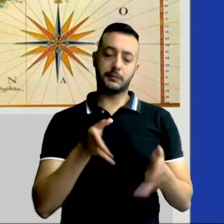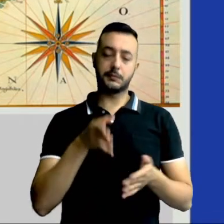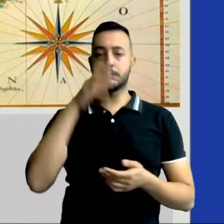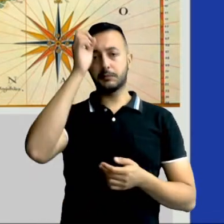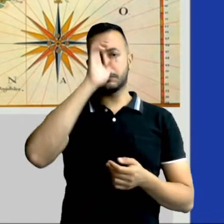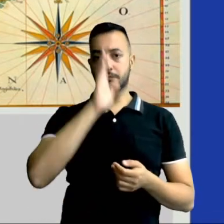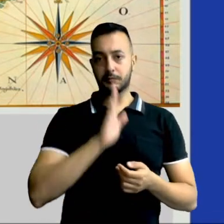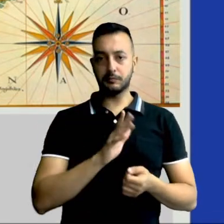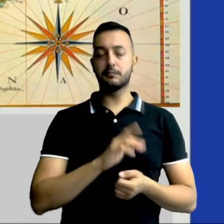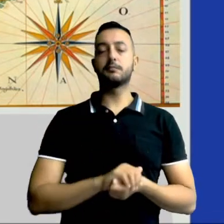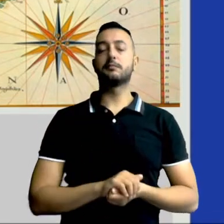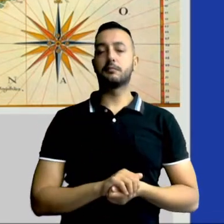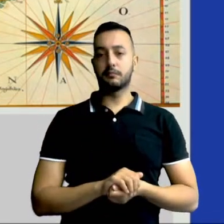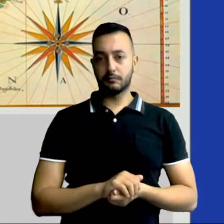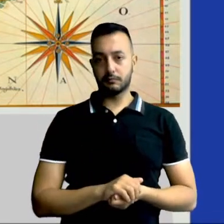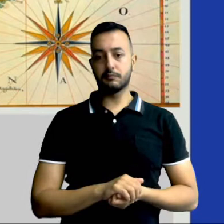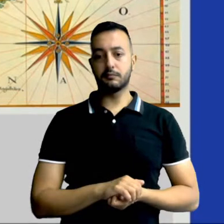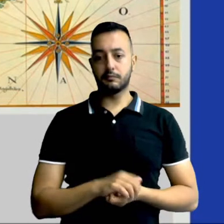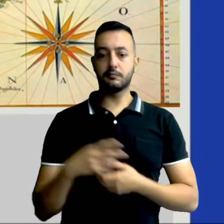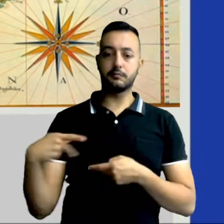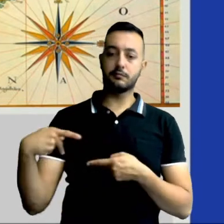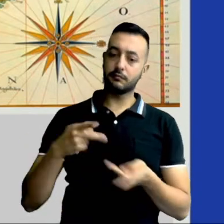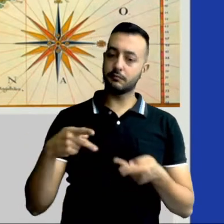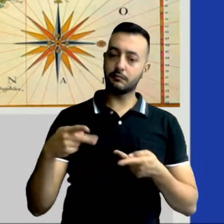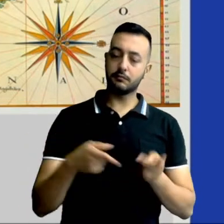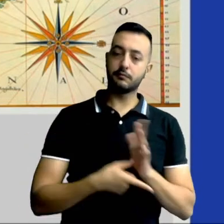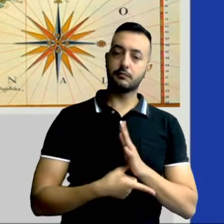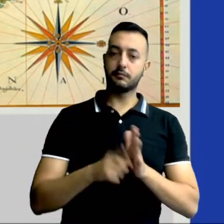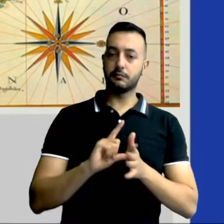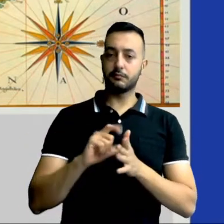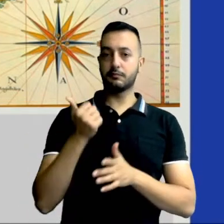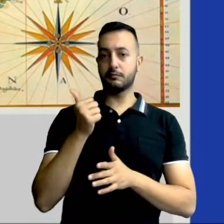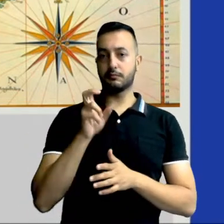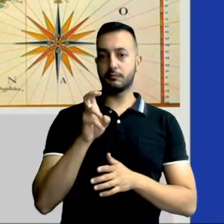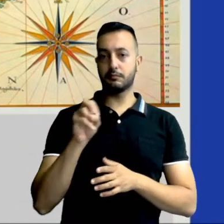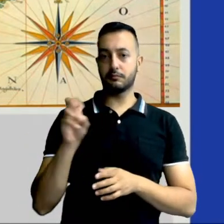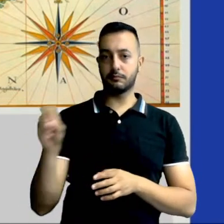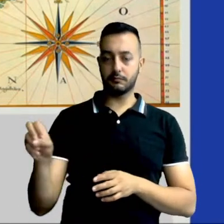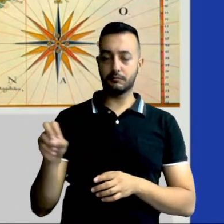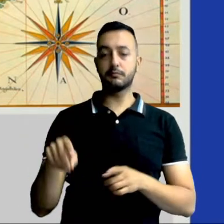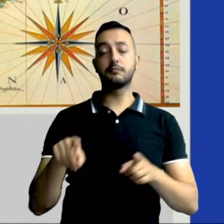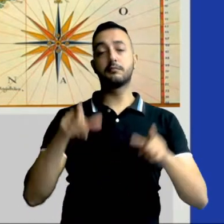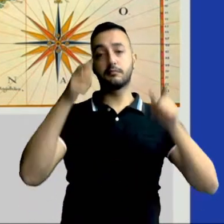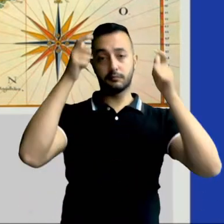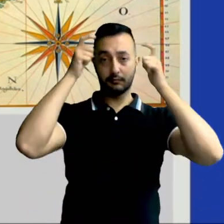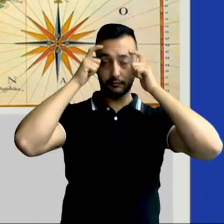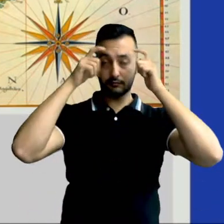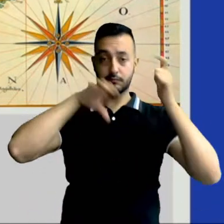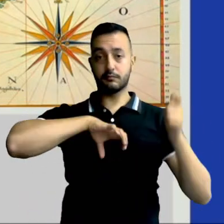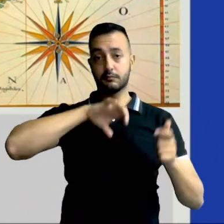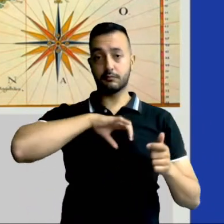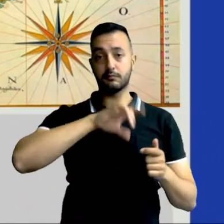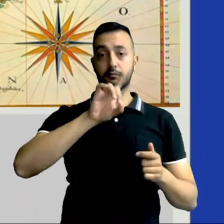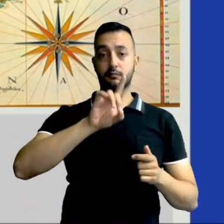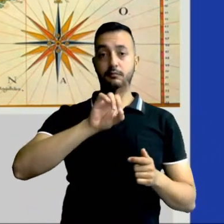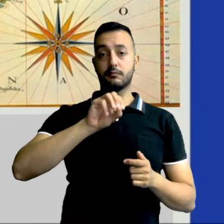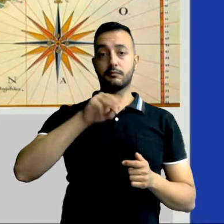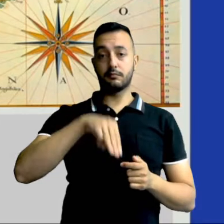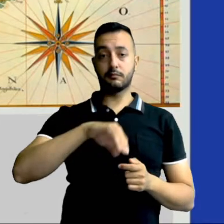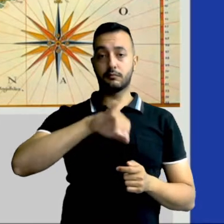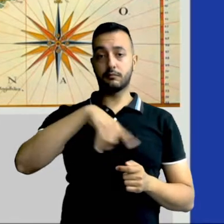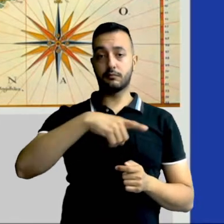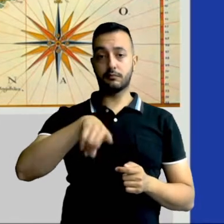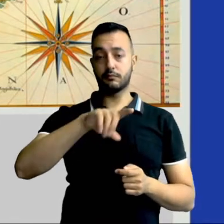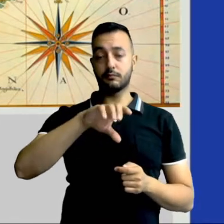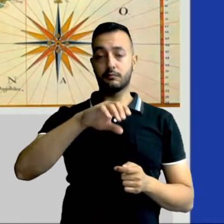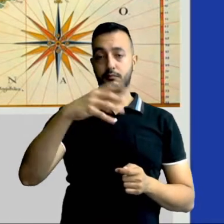brasileiro então era bastante visitado Ultimate de 1500 e o Rei de Portugal Dom João quarto né para